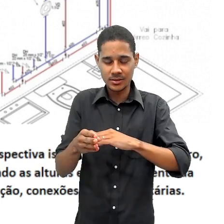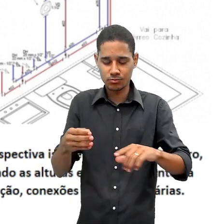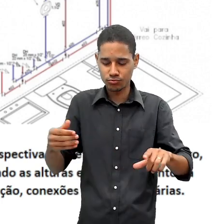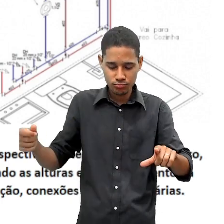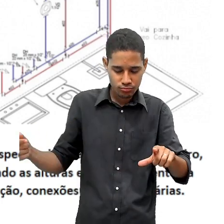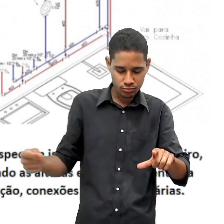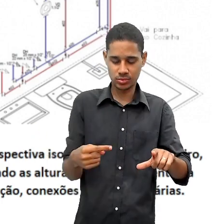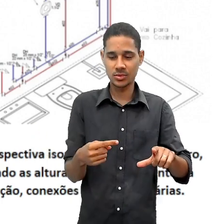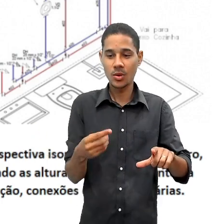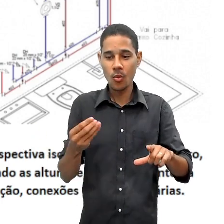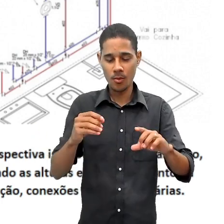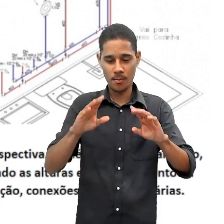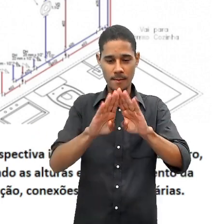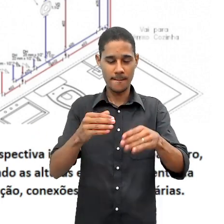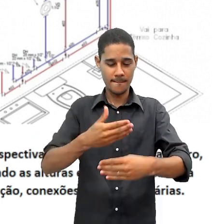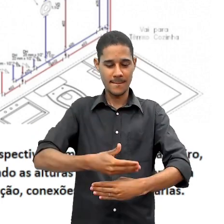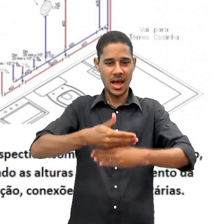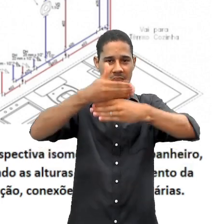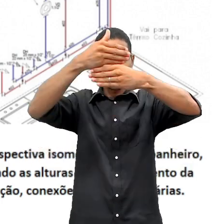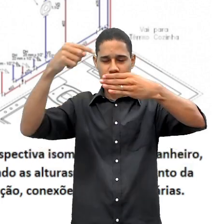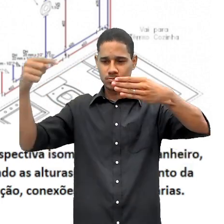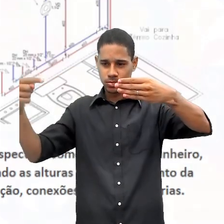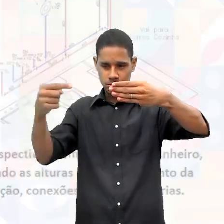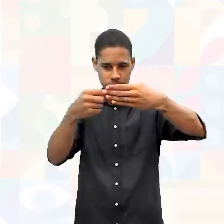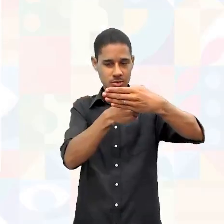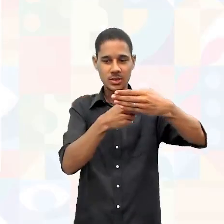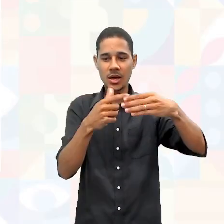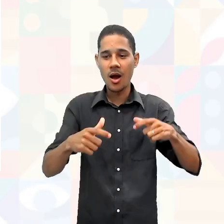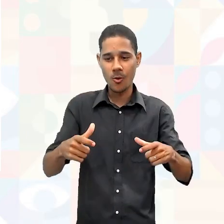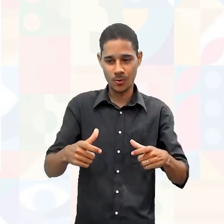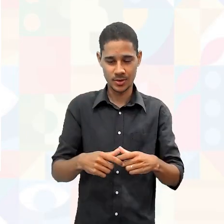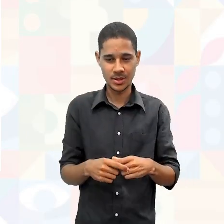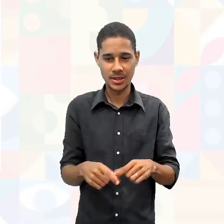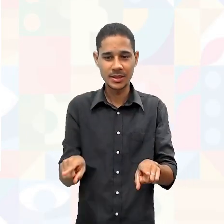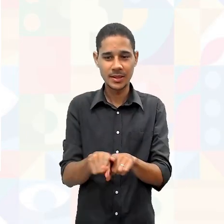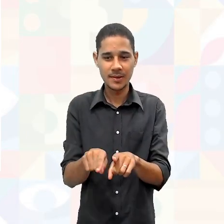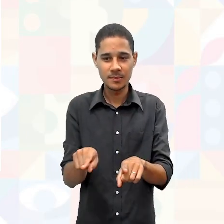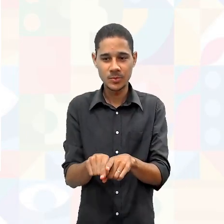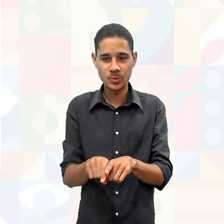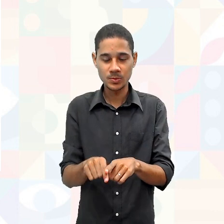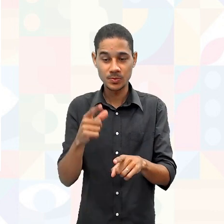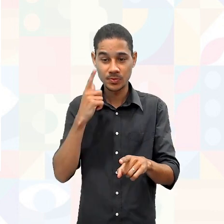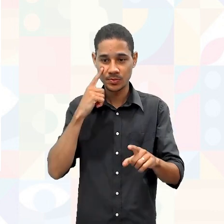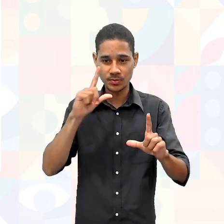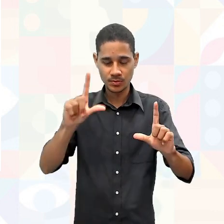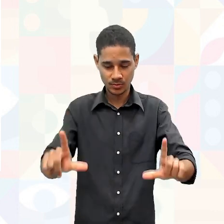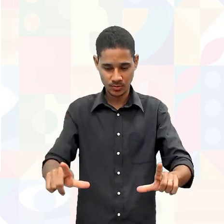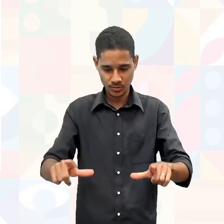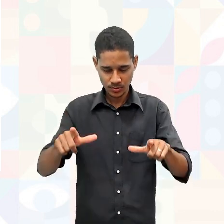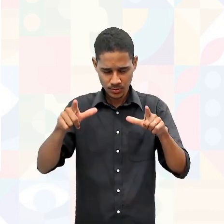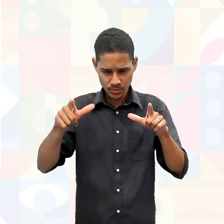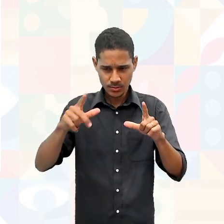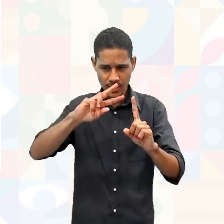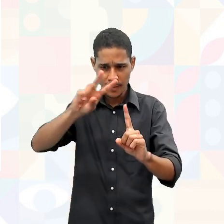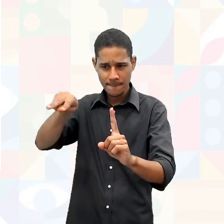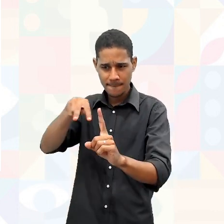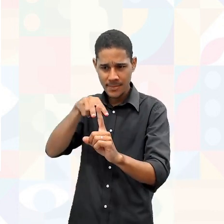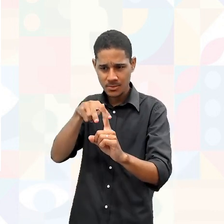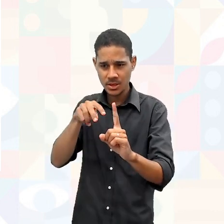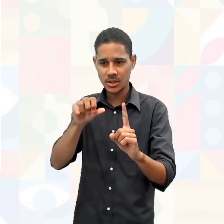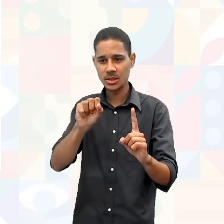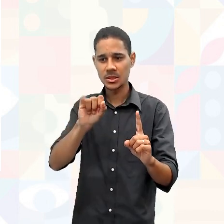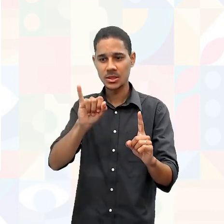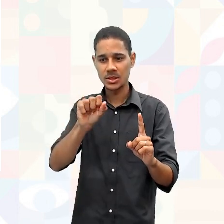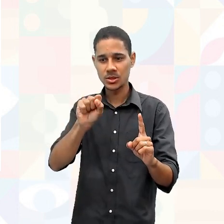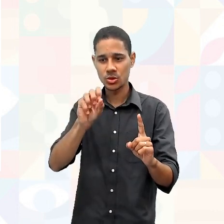geralmente por dentro das paredes. E por fim, uma representação muito comum, que é a perspectiva isométrica das instalações